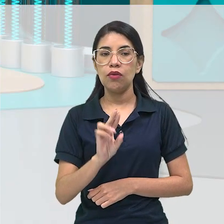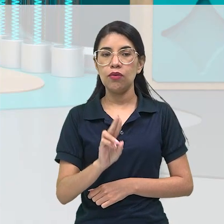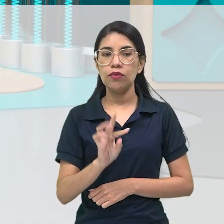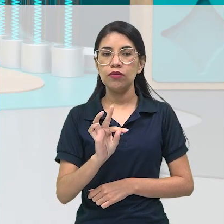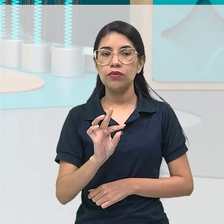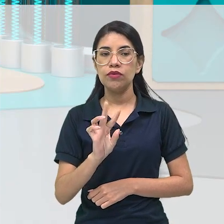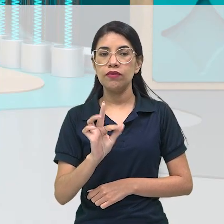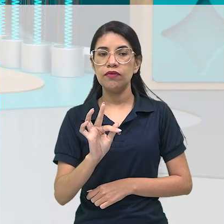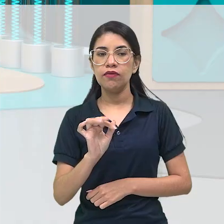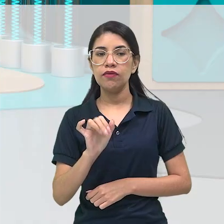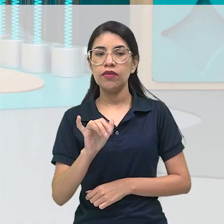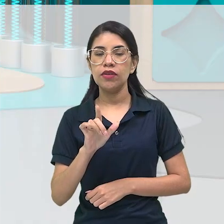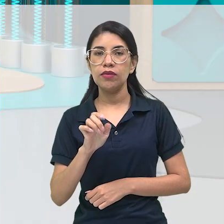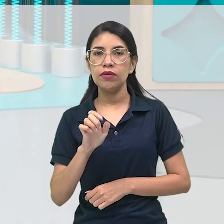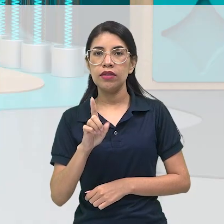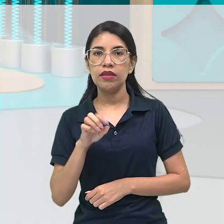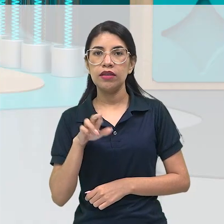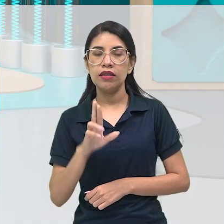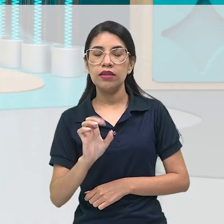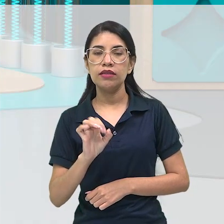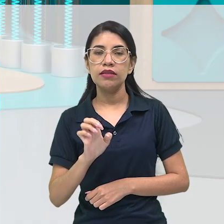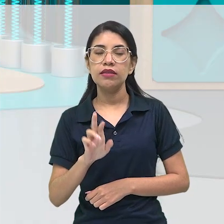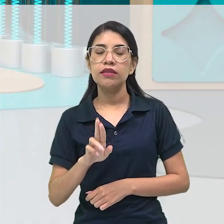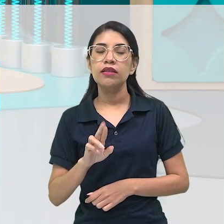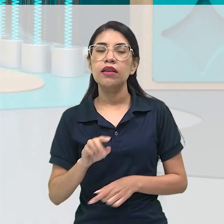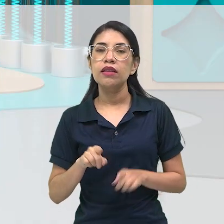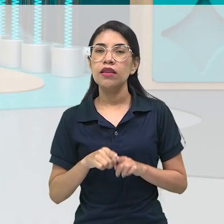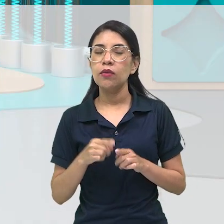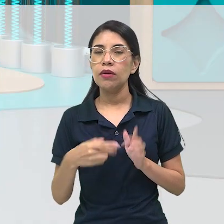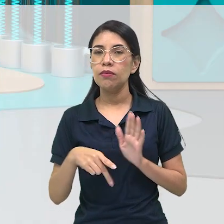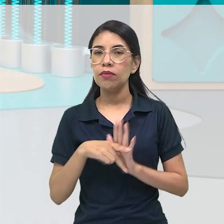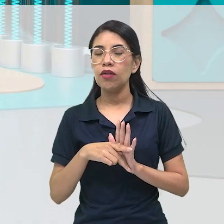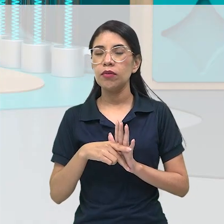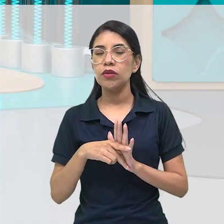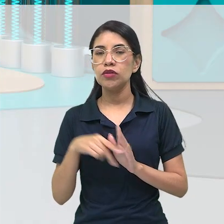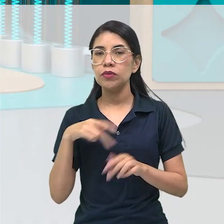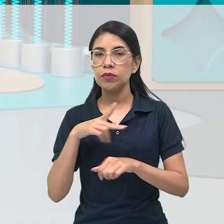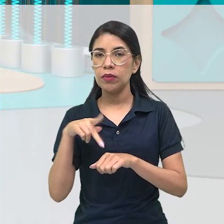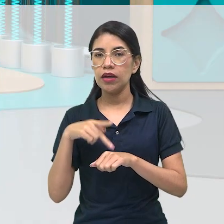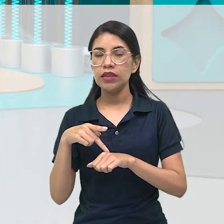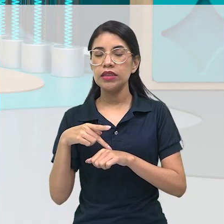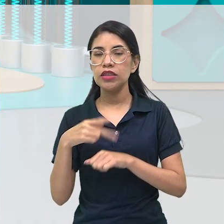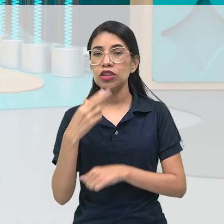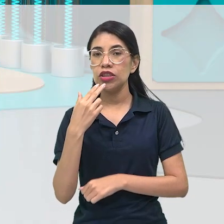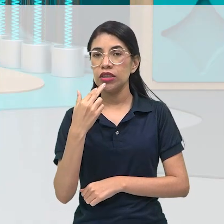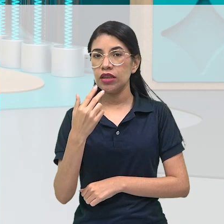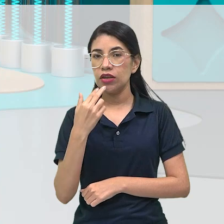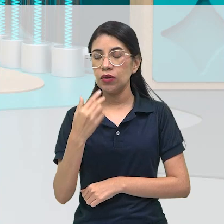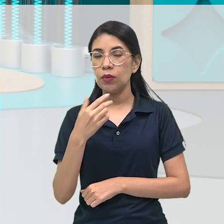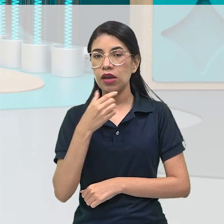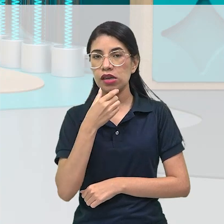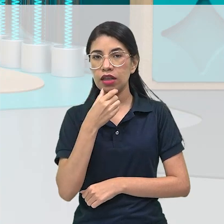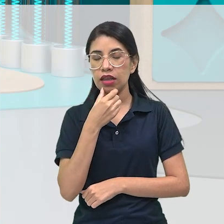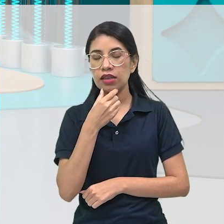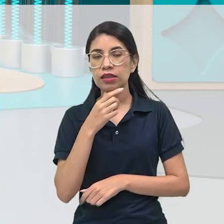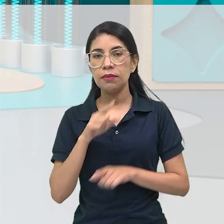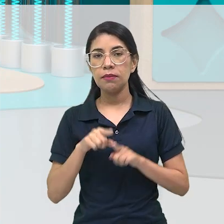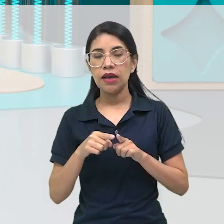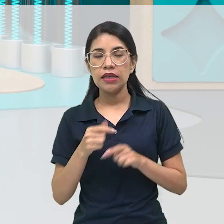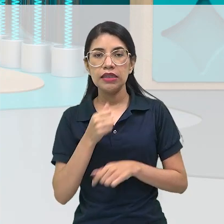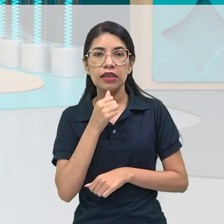é um esporte muito natural nos países de língua inglesa, então, comumente, ele ainda